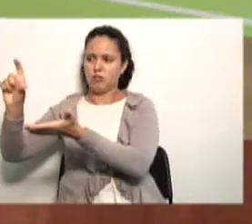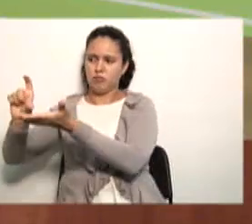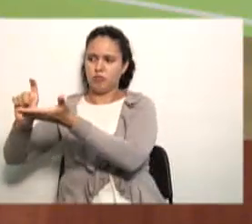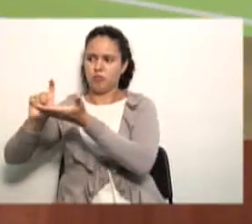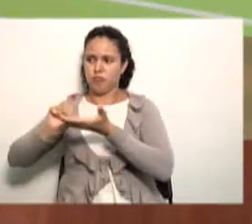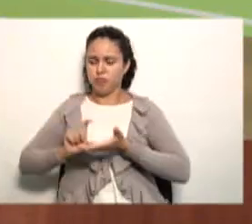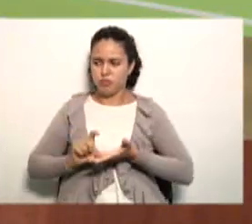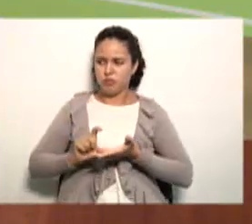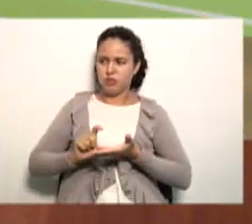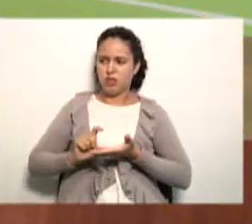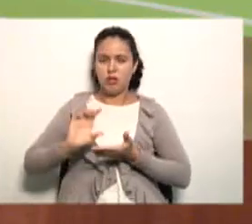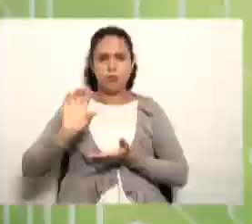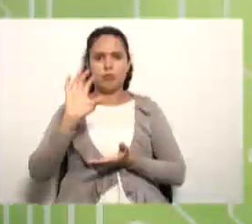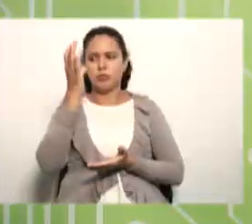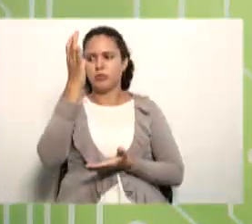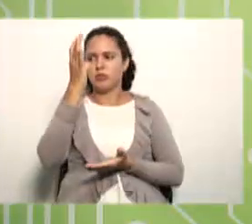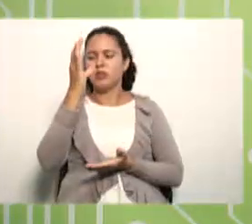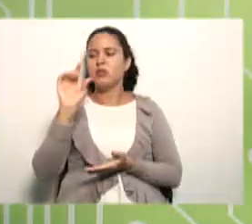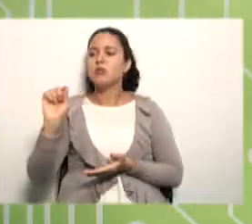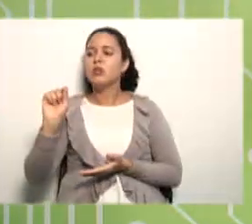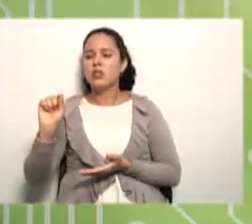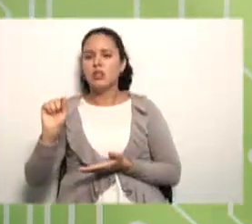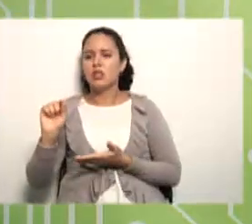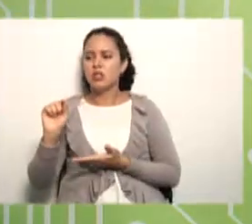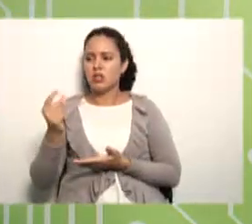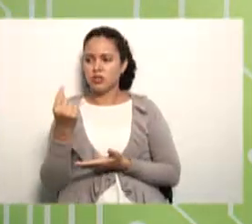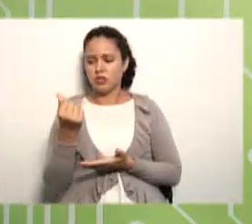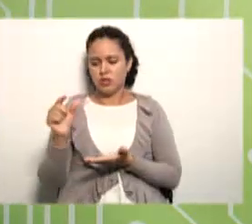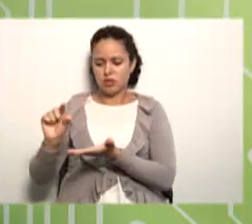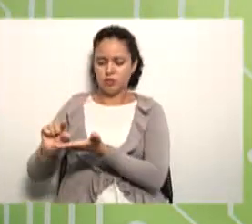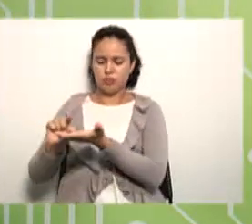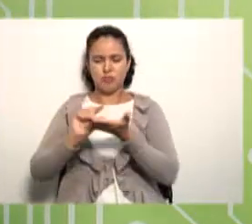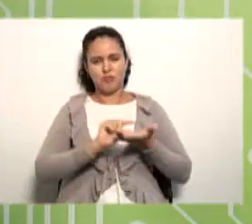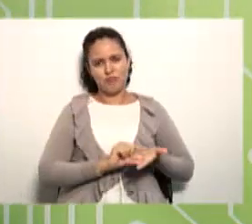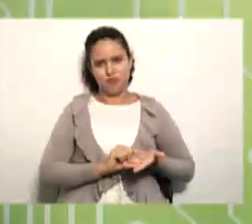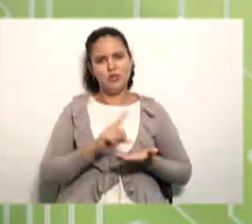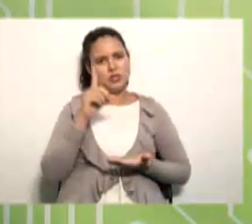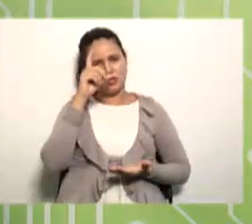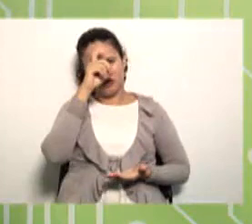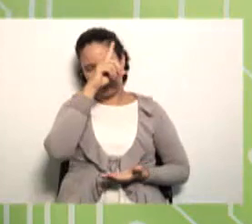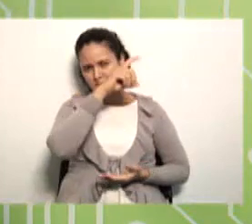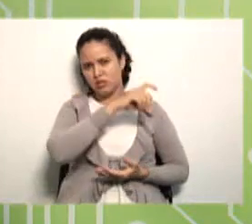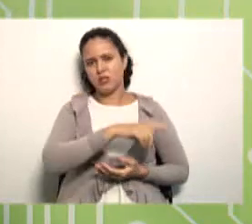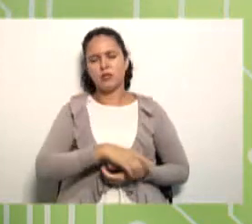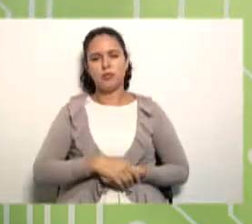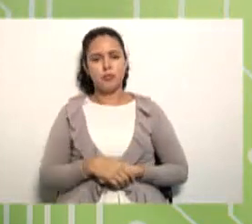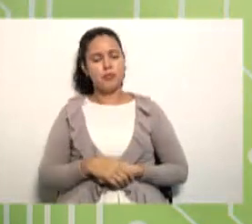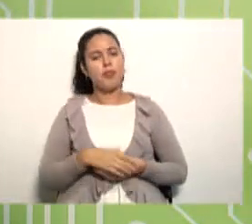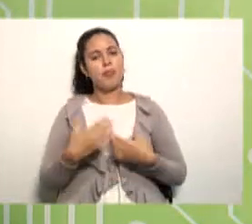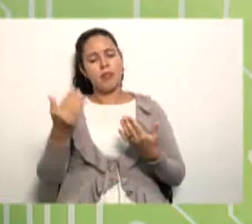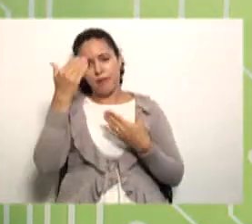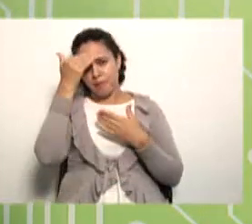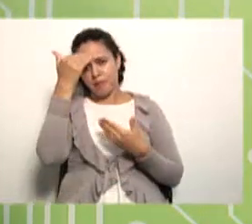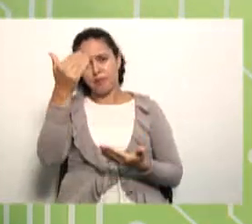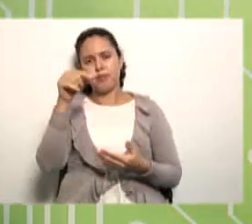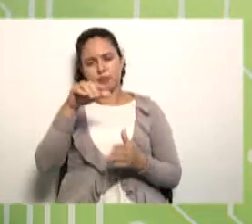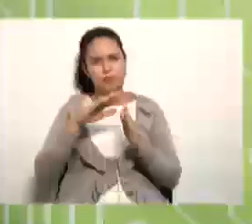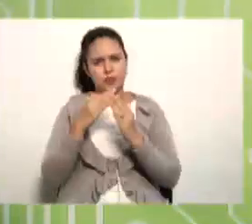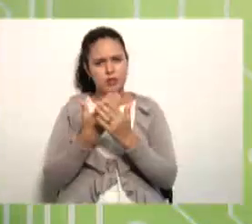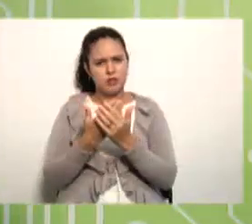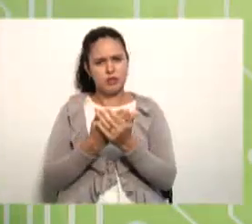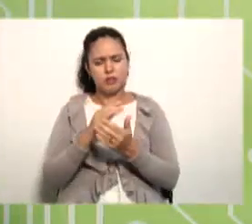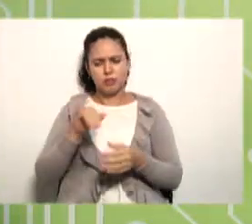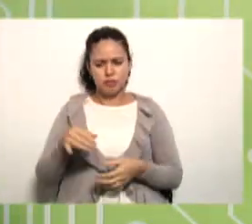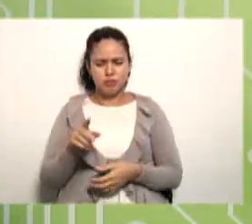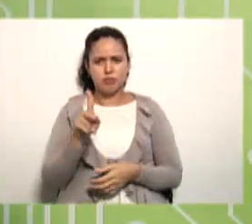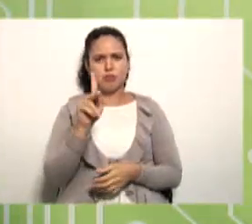difícil. Foi excelente, gente. Muito obrigada pela participação, uma ótima resposta, pessoal de Rolim de Moura, pessoal da Escola JK. Gente, é isso mesmo.